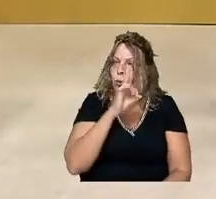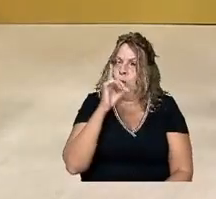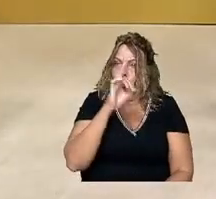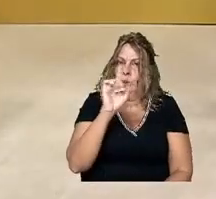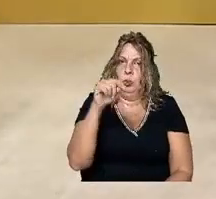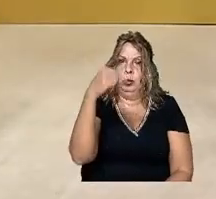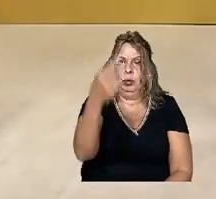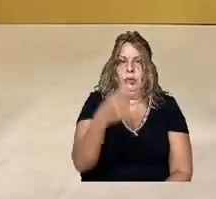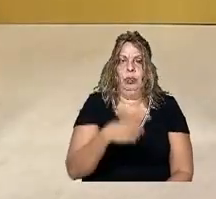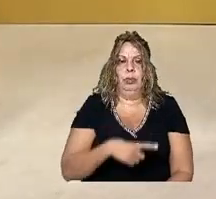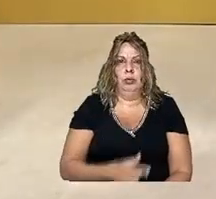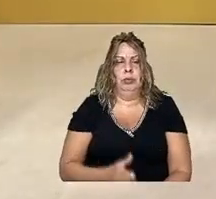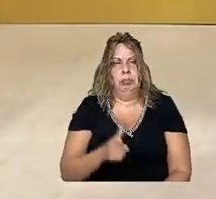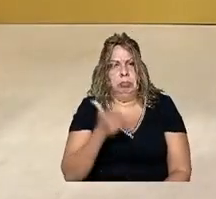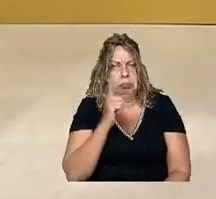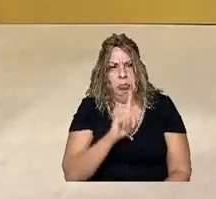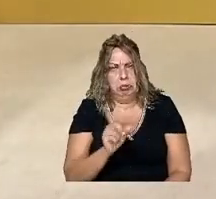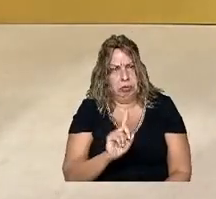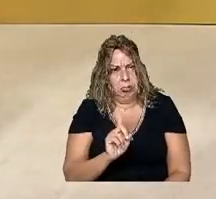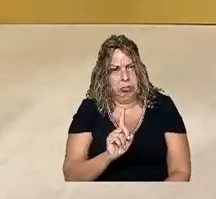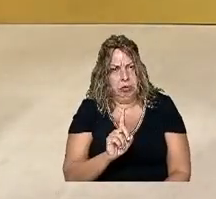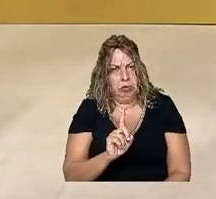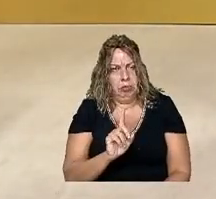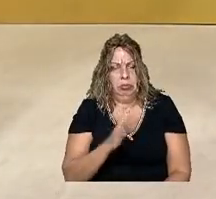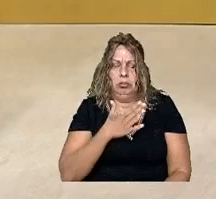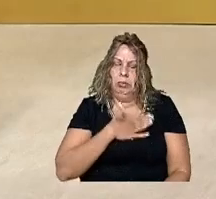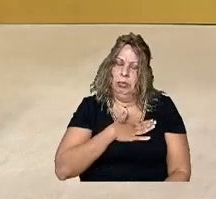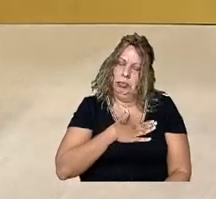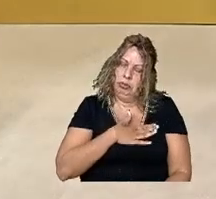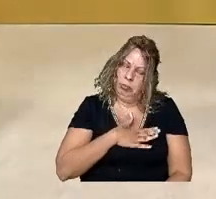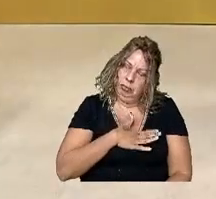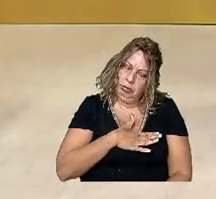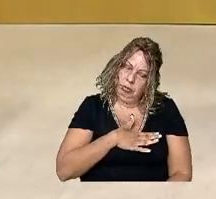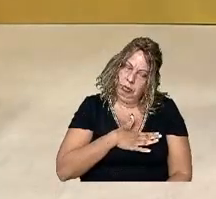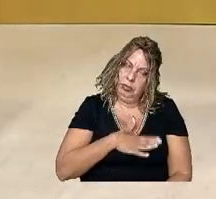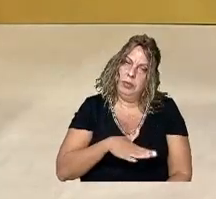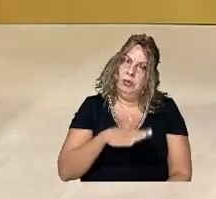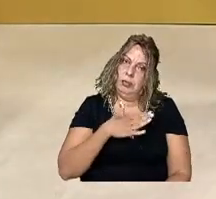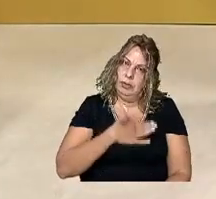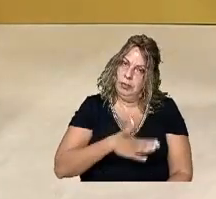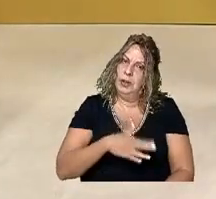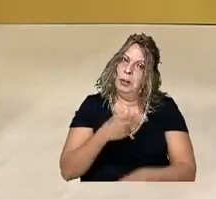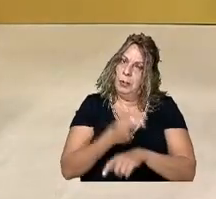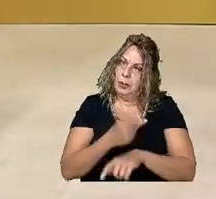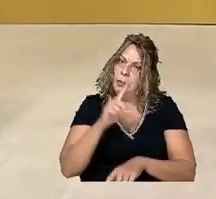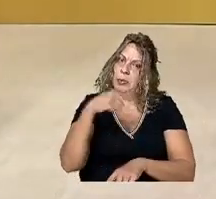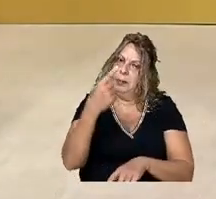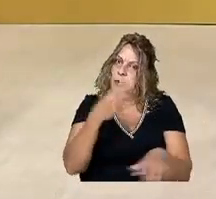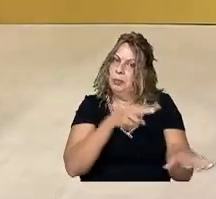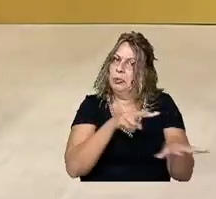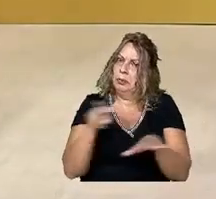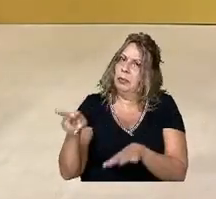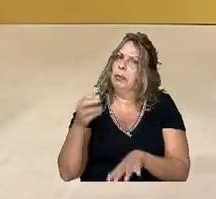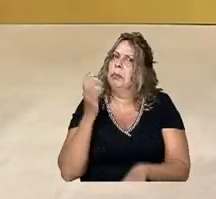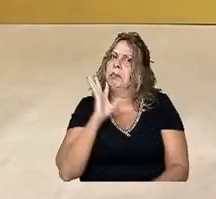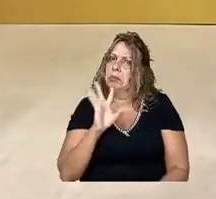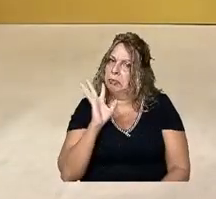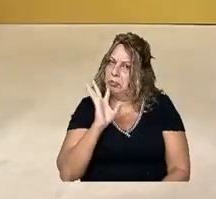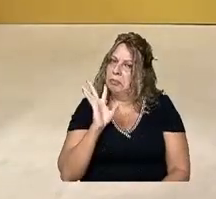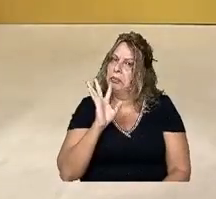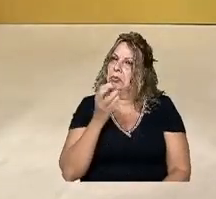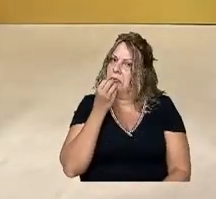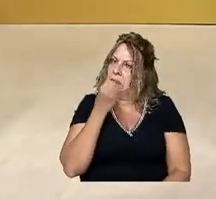É verdade. E você não foi contemplado nesse domingo? Calma! Que a premiação da próxima semana vem